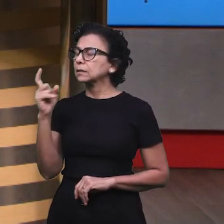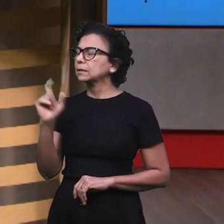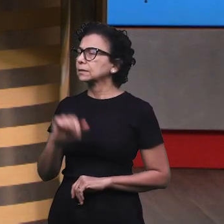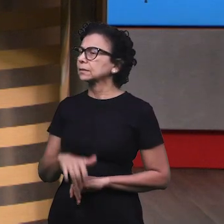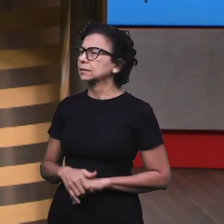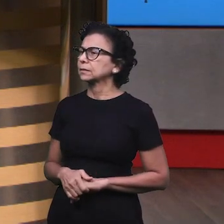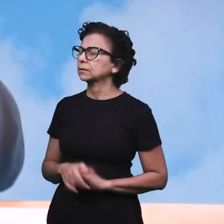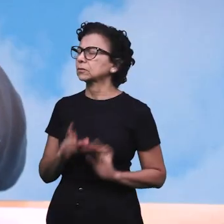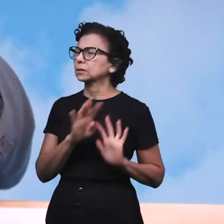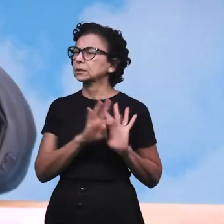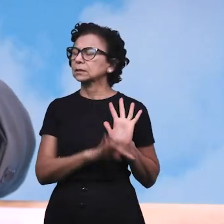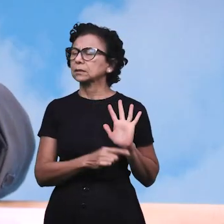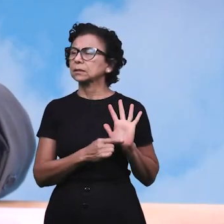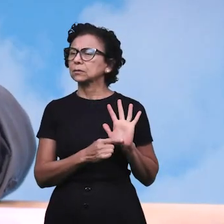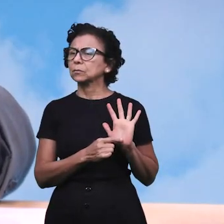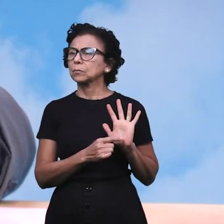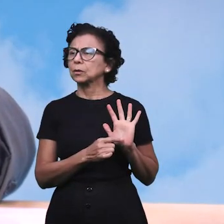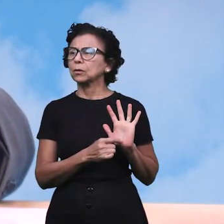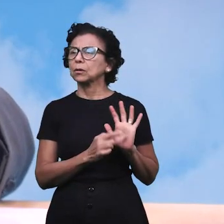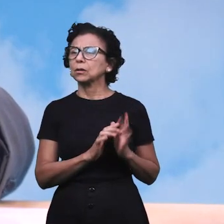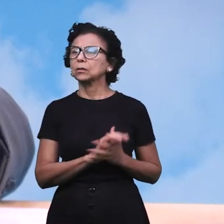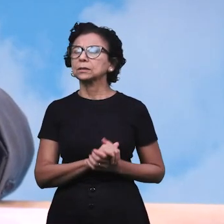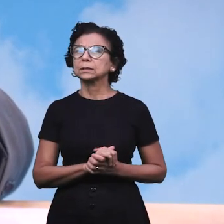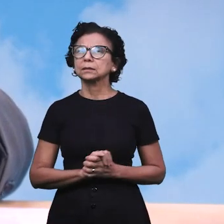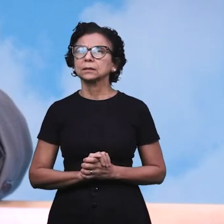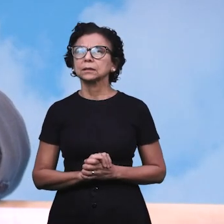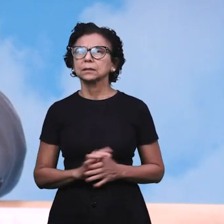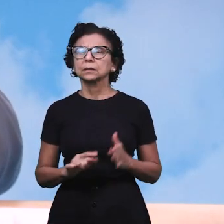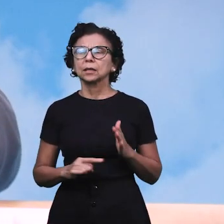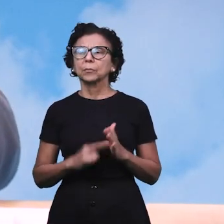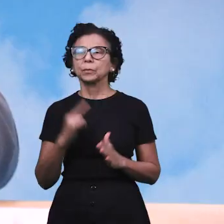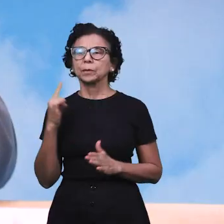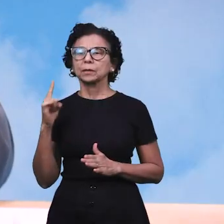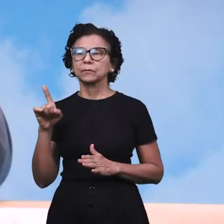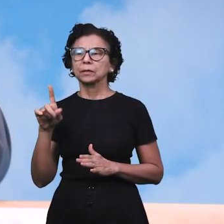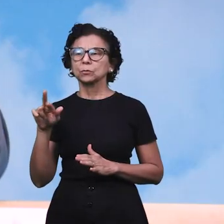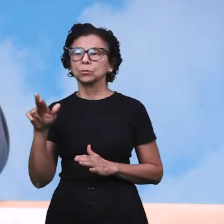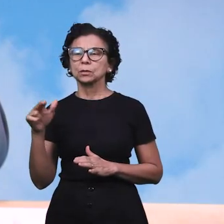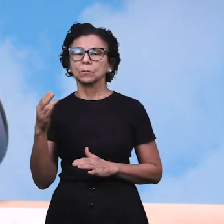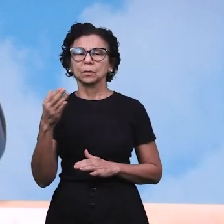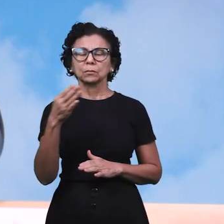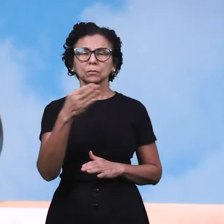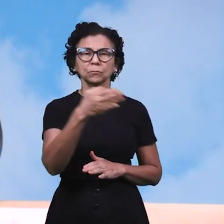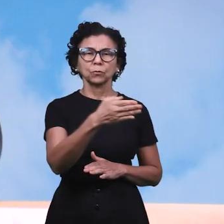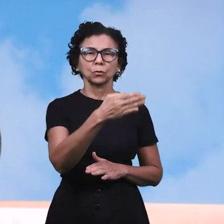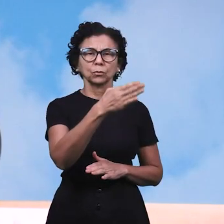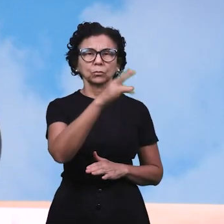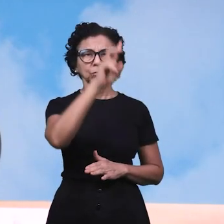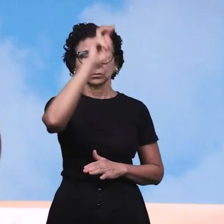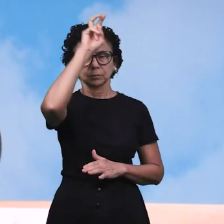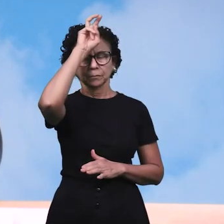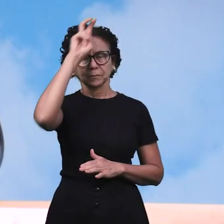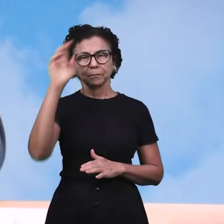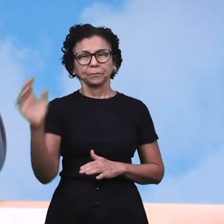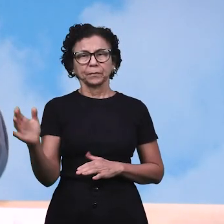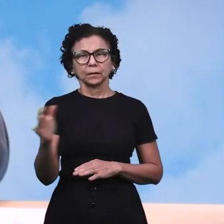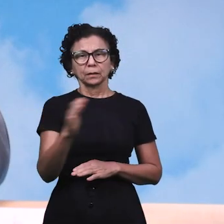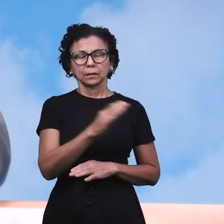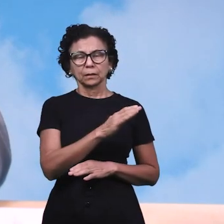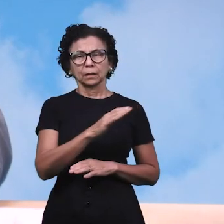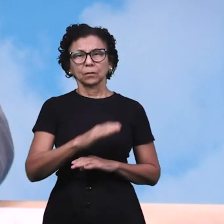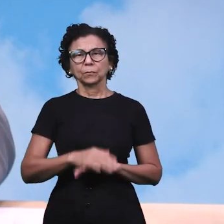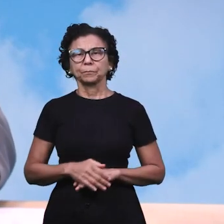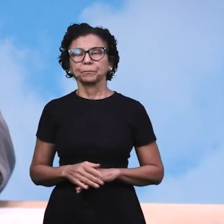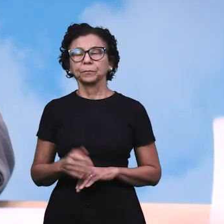esse texto, que ele fala a primeira descida deles. O homem conhece Jesus, ele